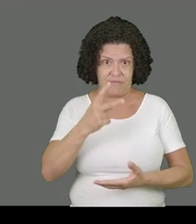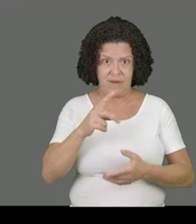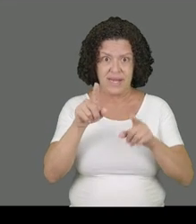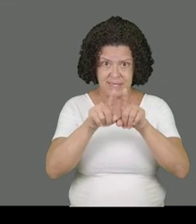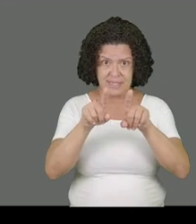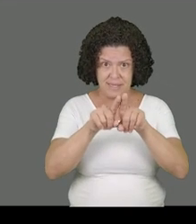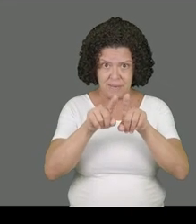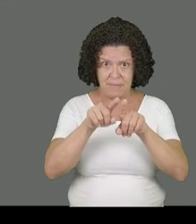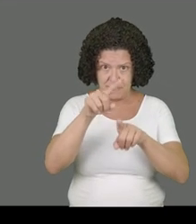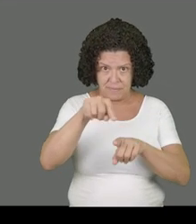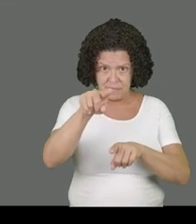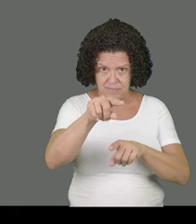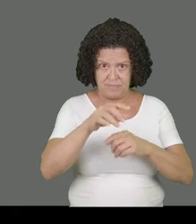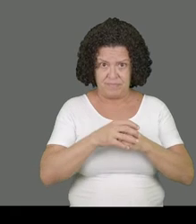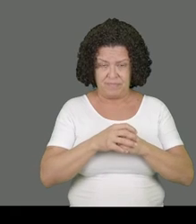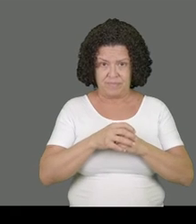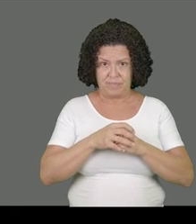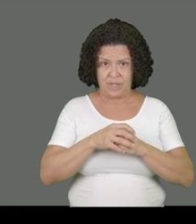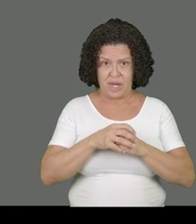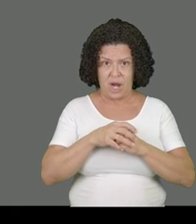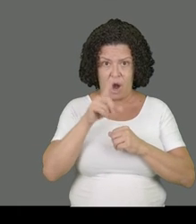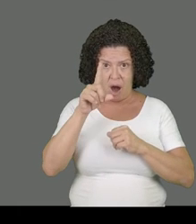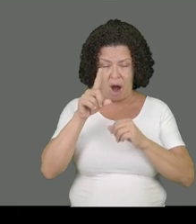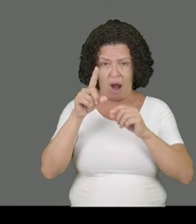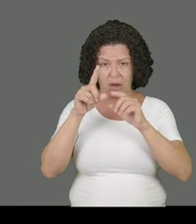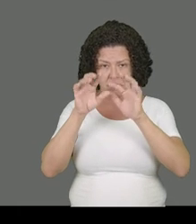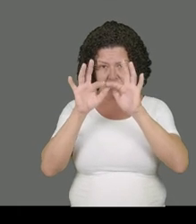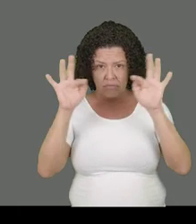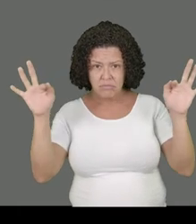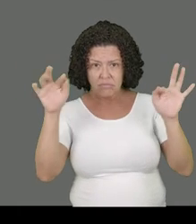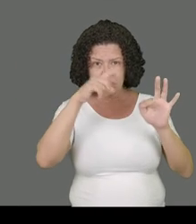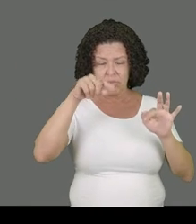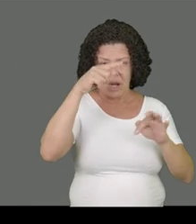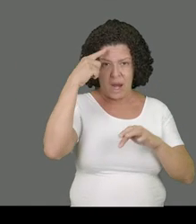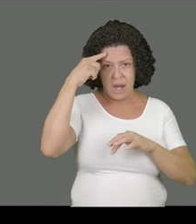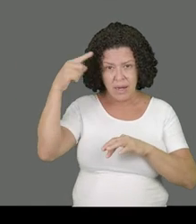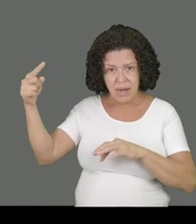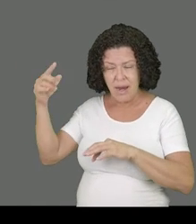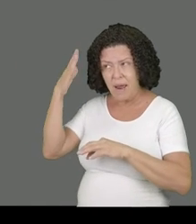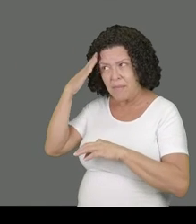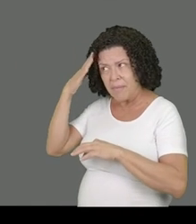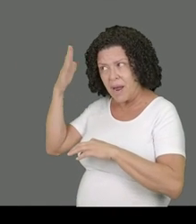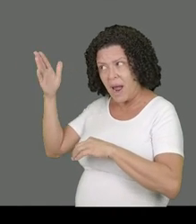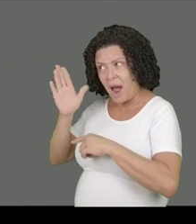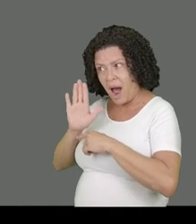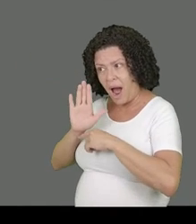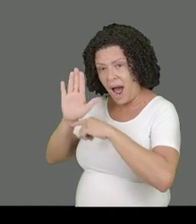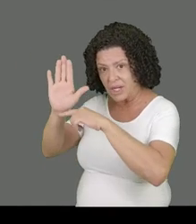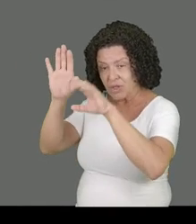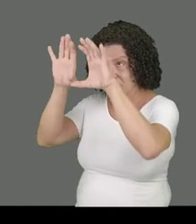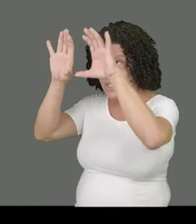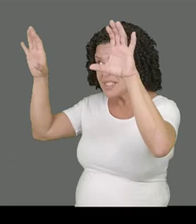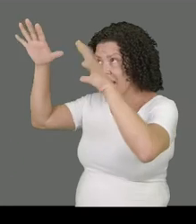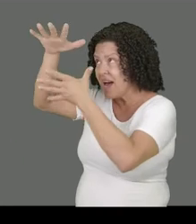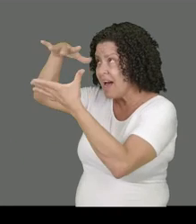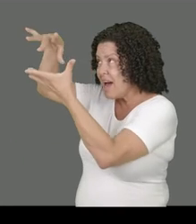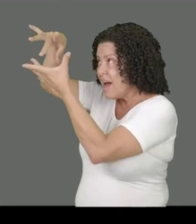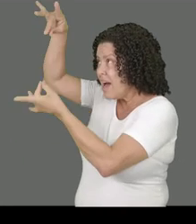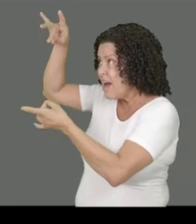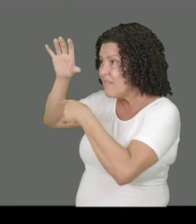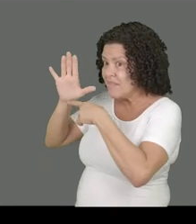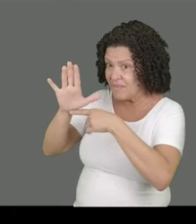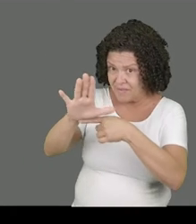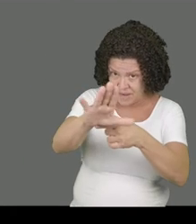André Luiz diz ainda na mensagem dele, diz-nos a sabedoria de todos os tempos, ajuda-te que o céu